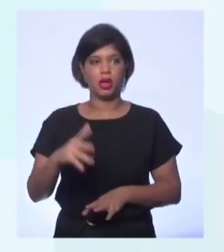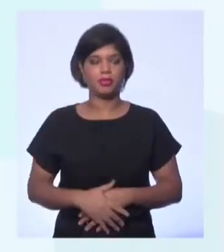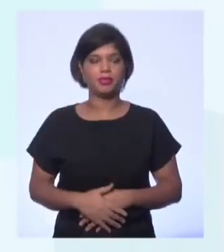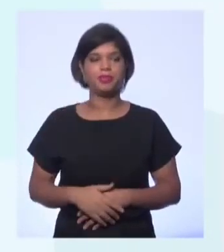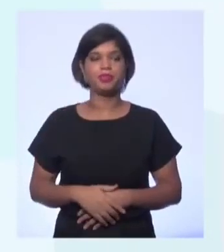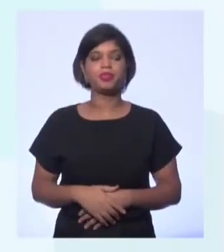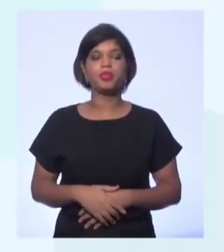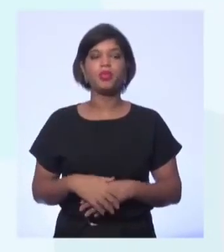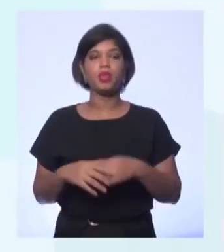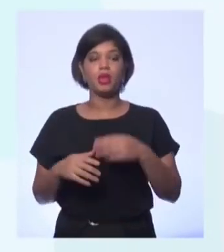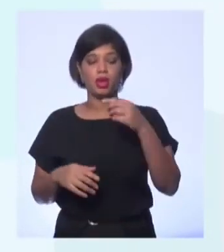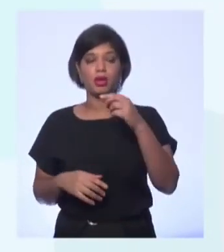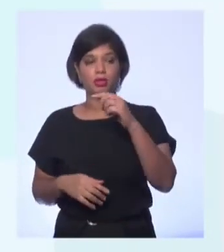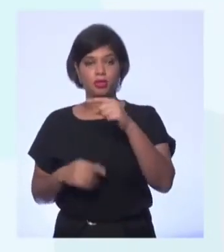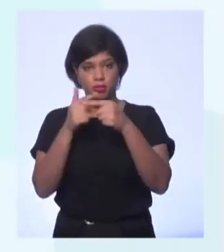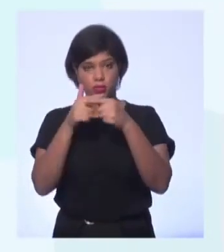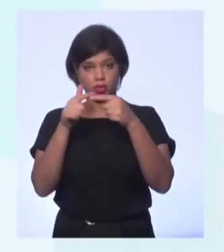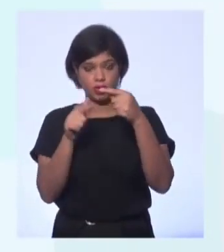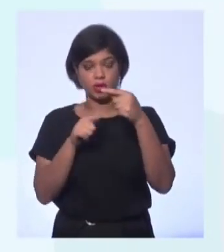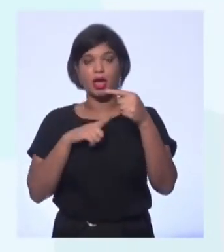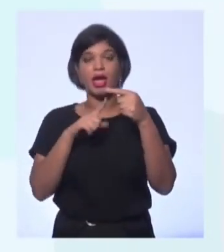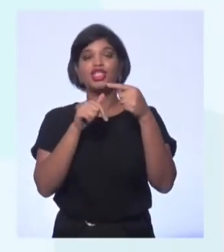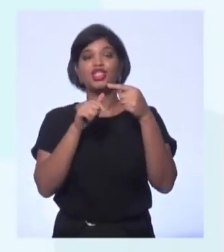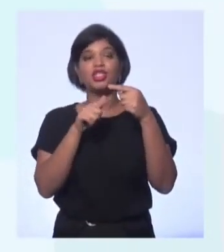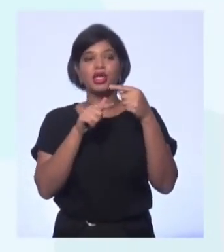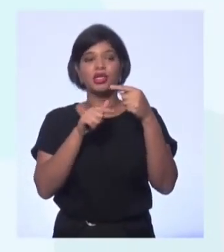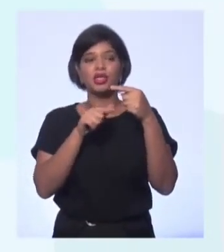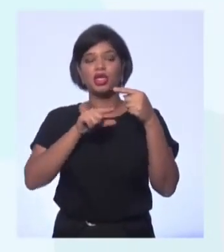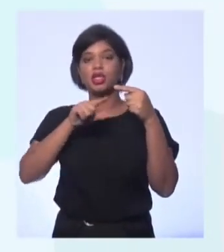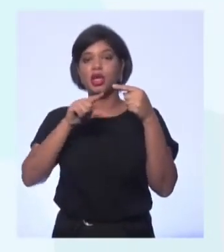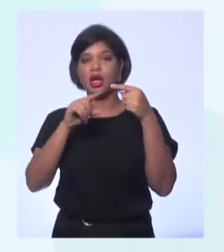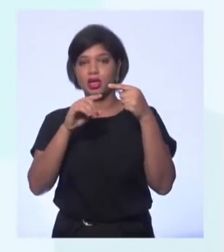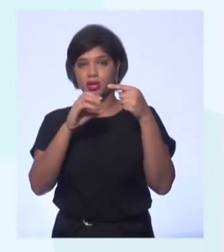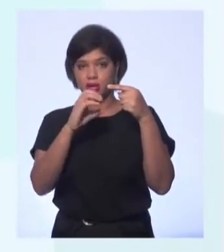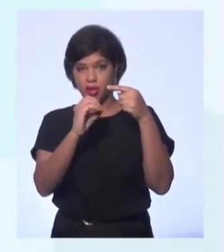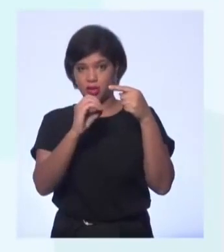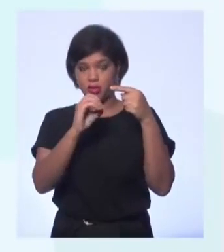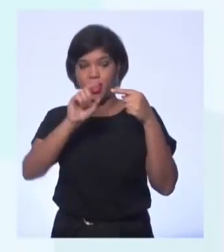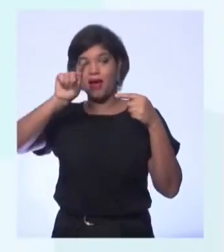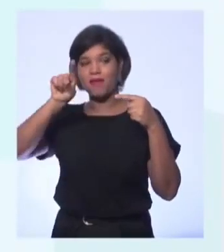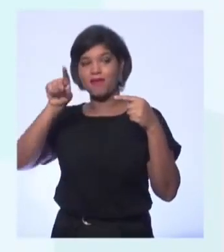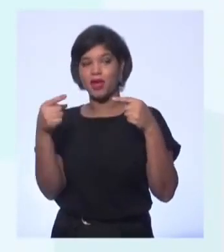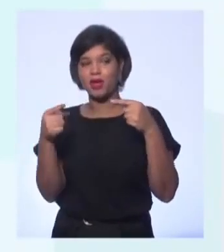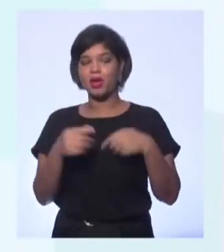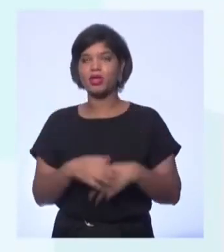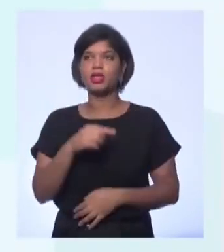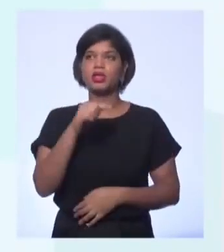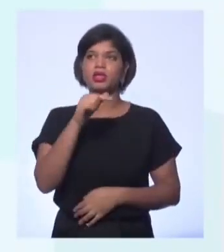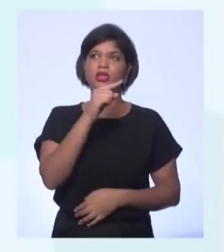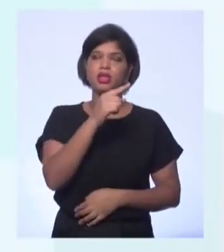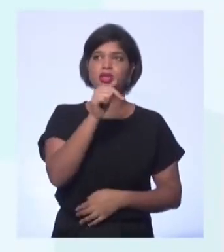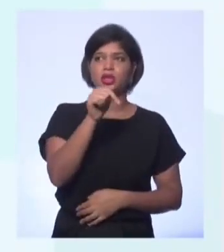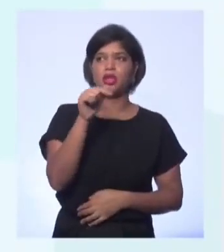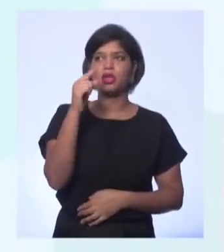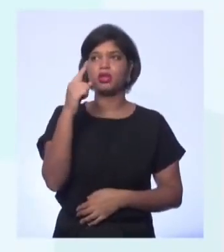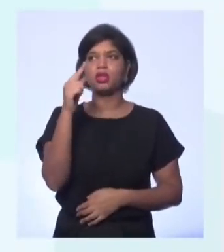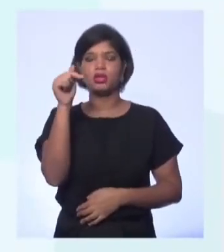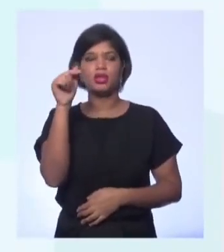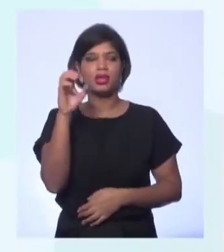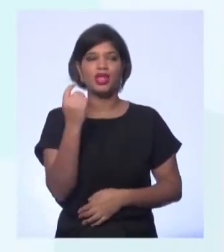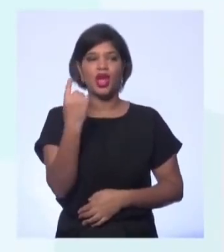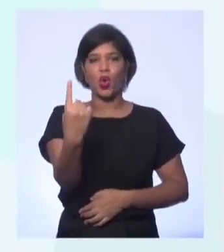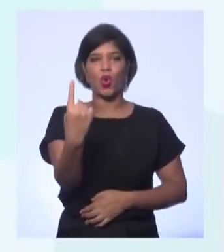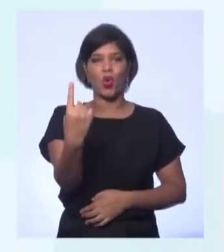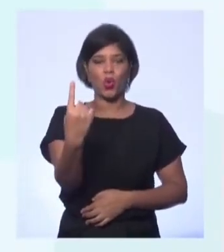sobrar 17, vou colocar vírgula, vou colocar um zero. E, claro, 170, 170, uma única vez, dá o